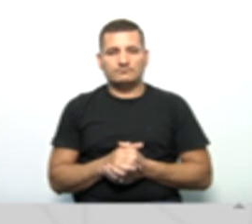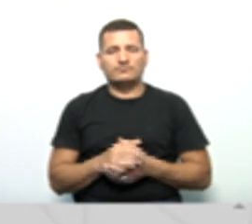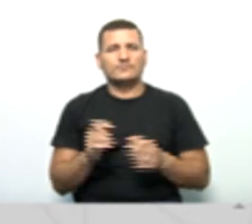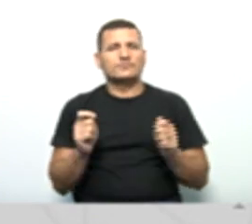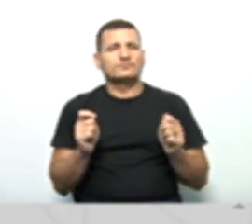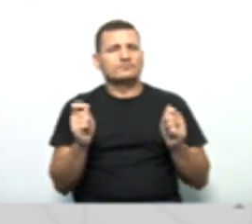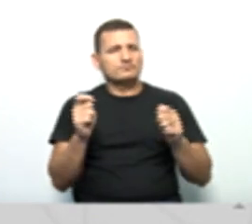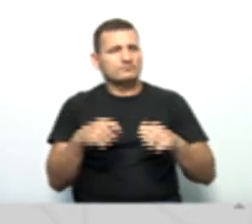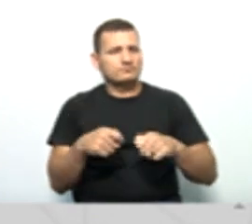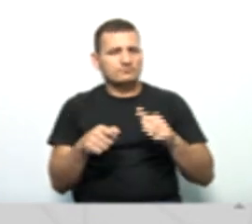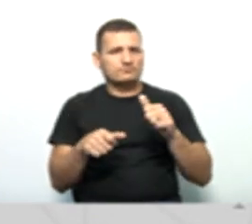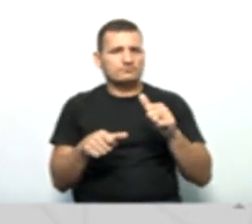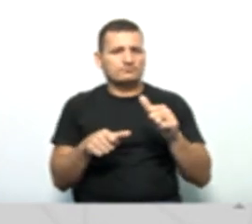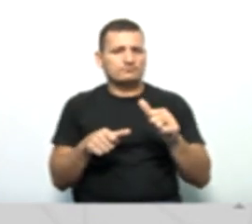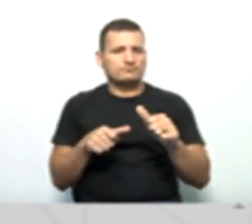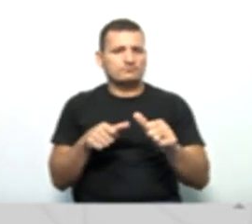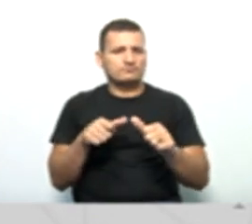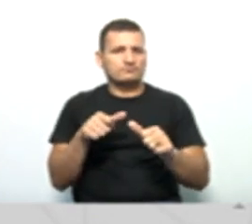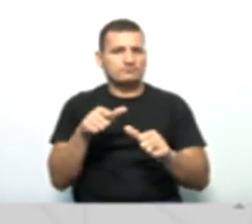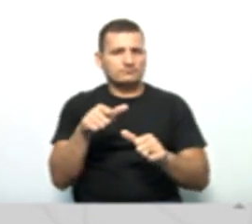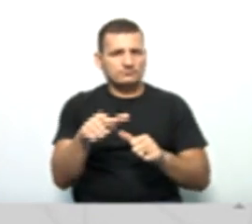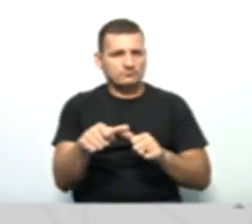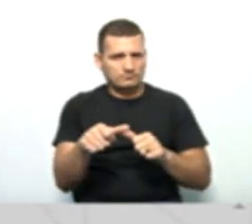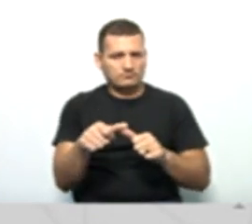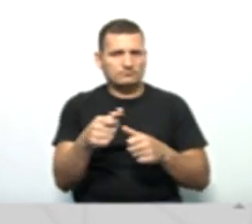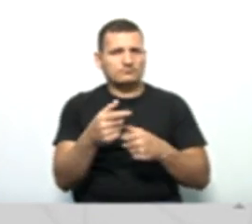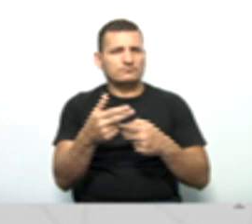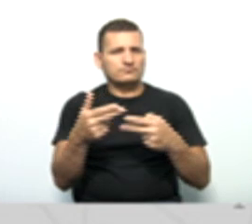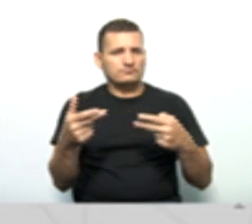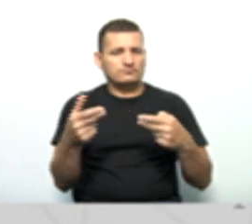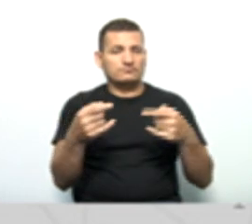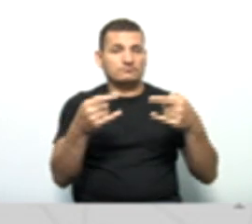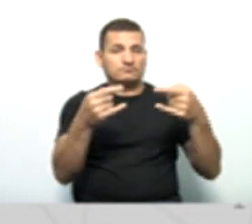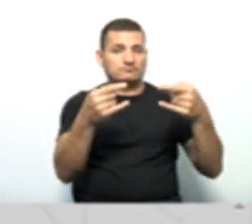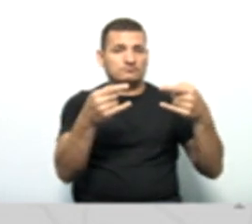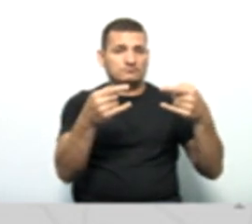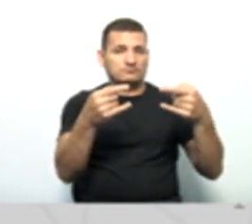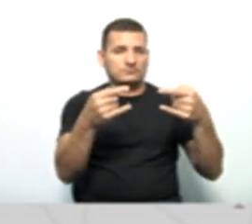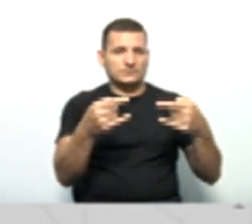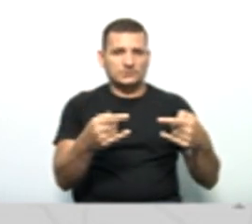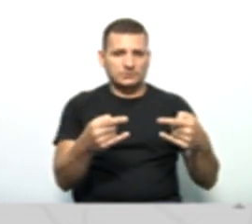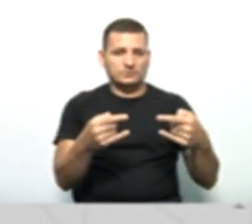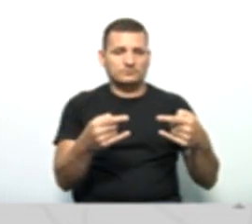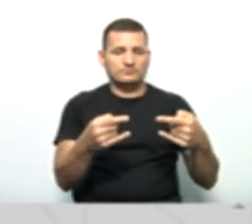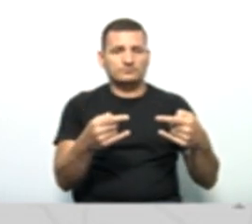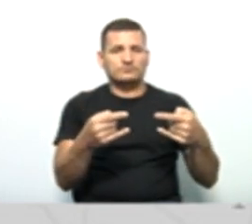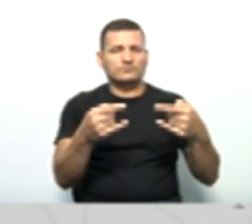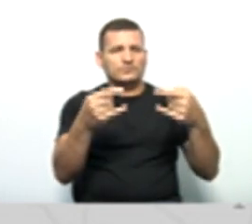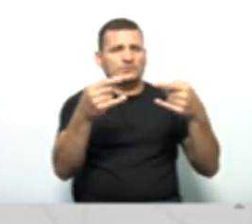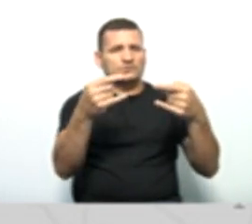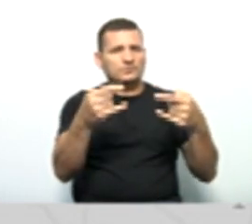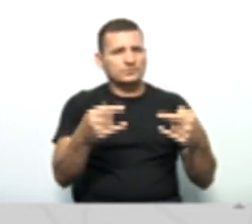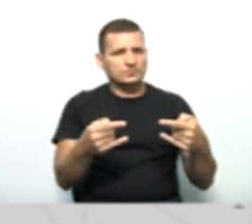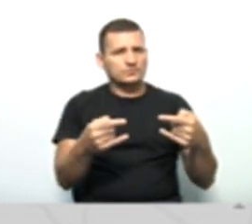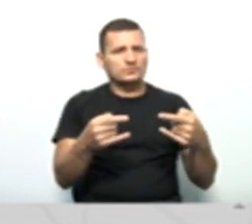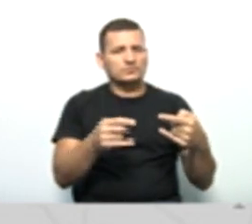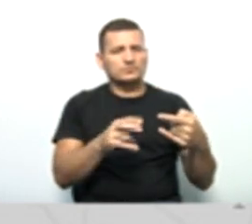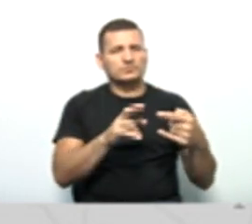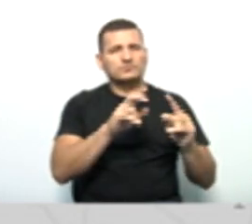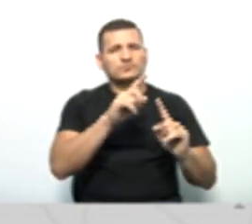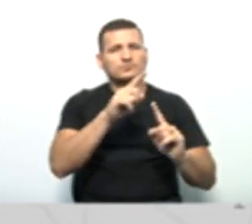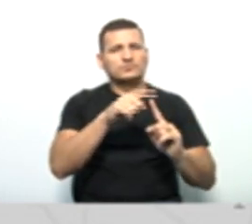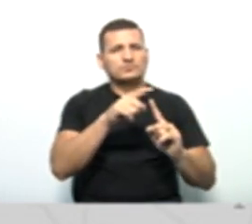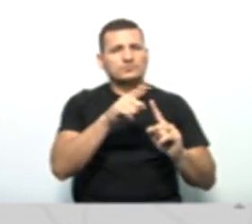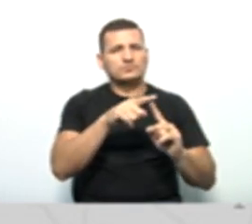possível modificar o elemento em uma lista. Dizemos que uma lista são tipos de dados